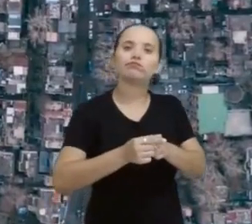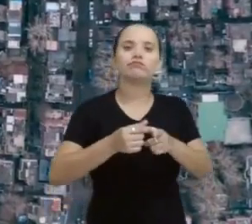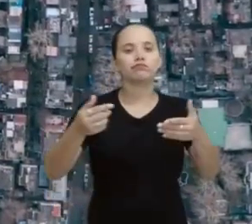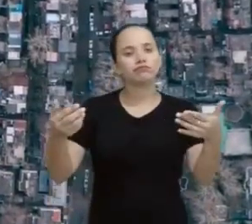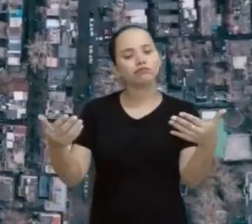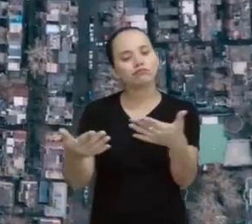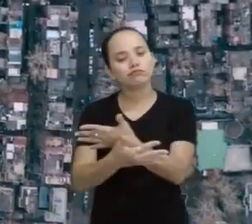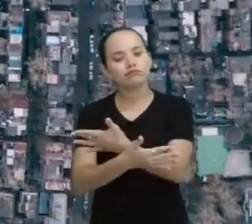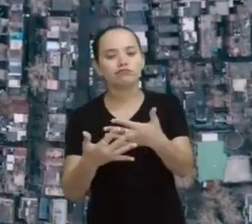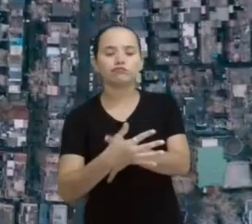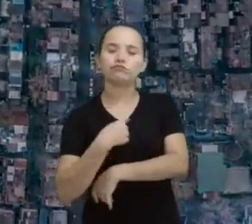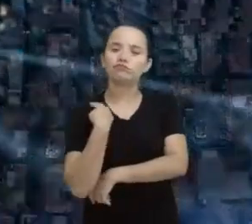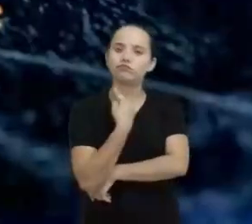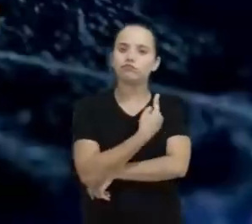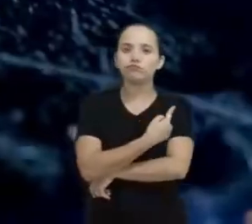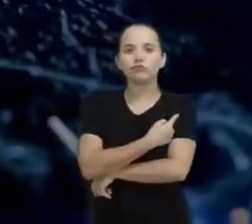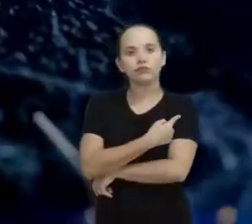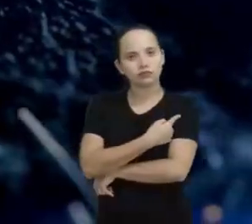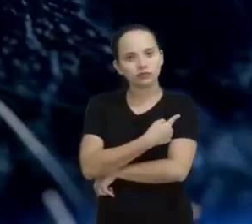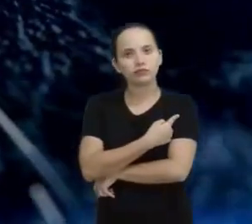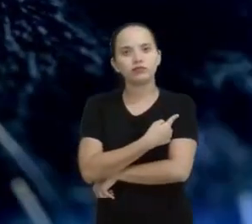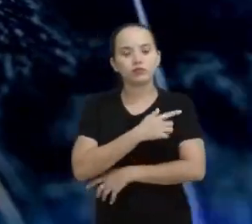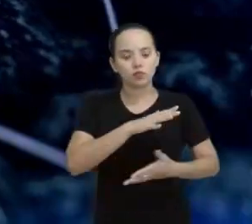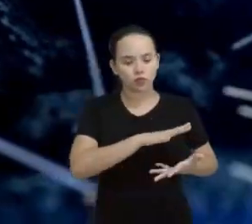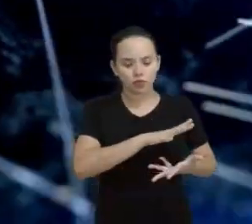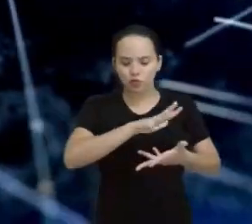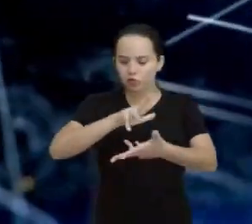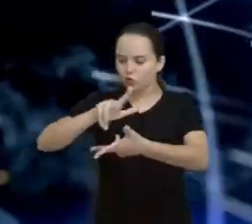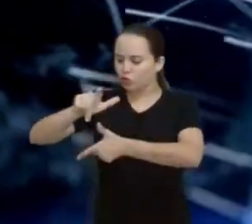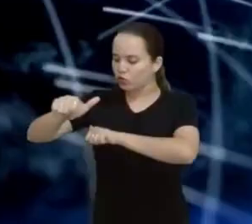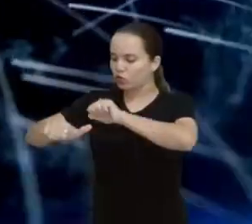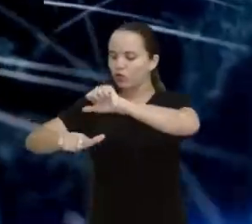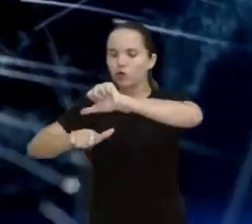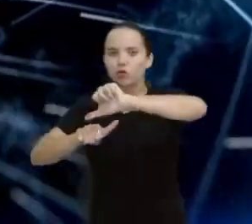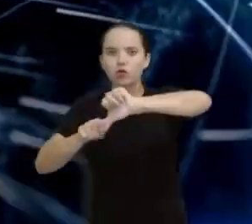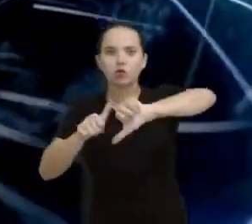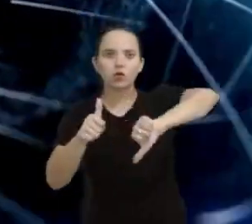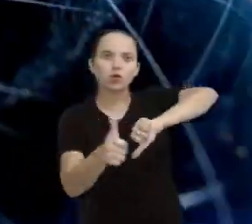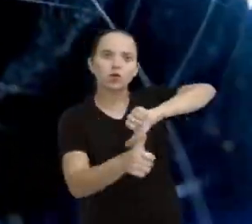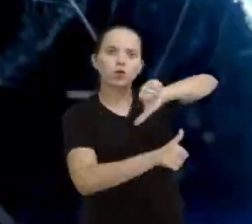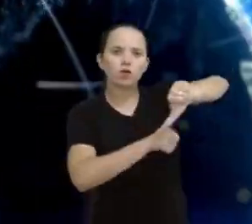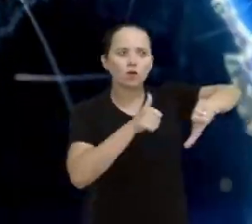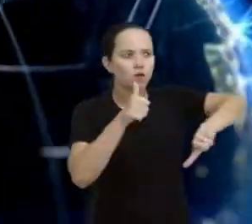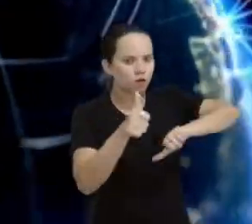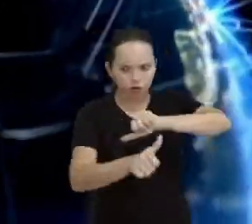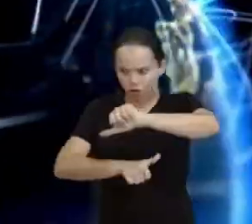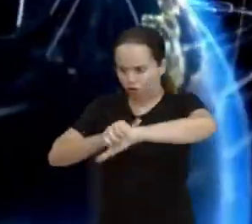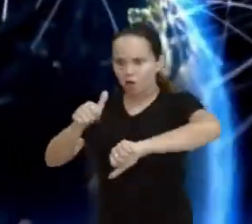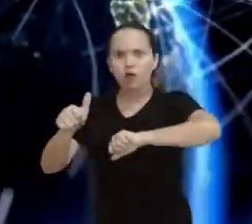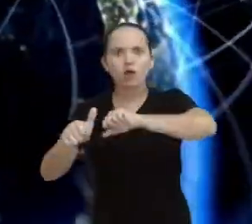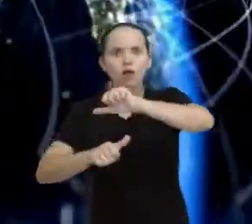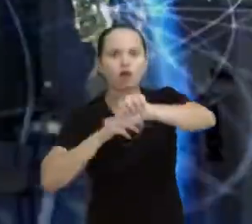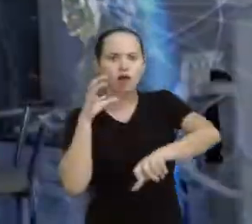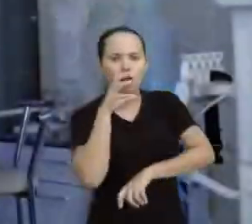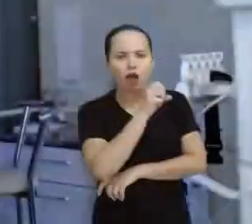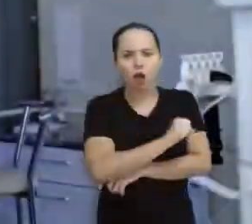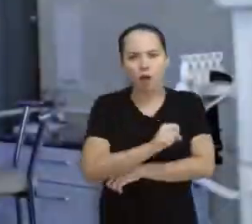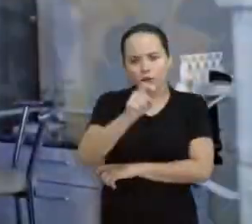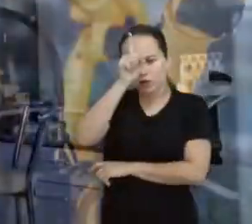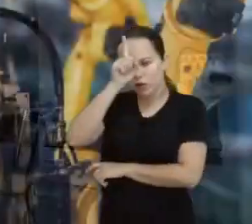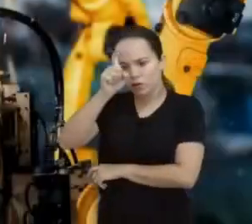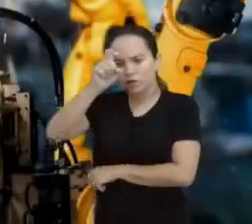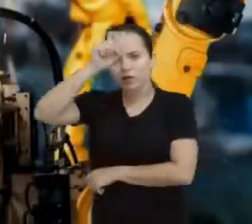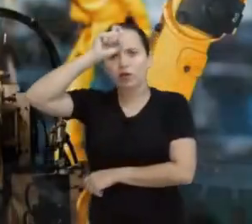a nossa cidade. O mundo está mudando e mudando muito rápido. Os